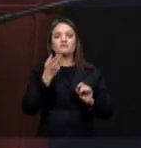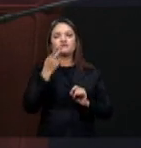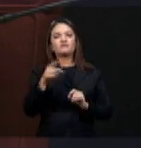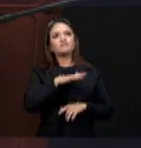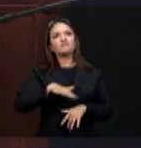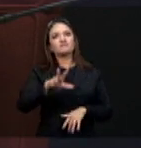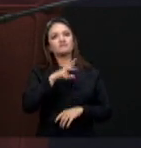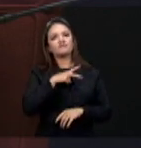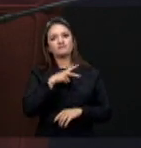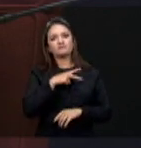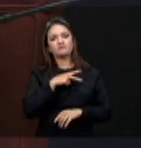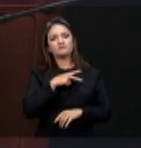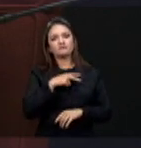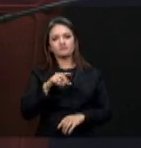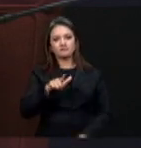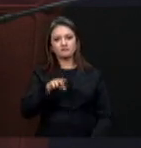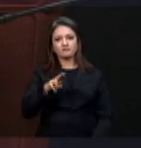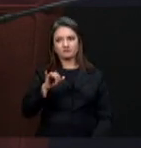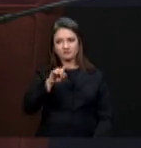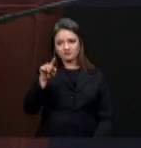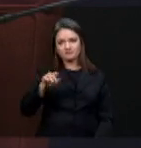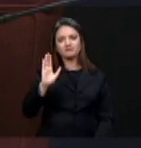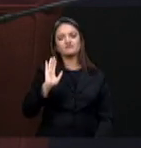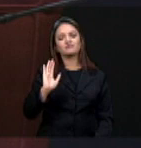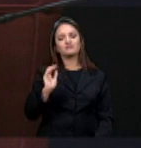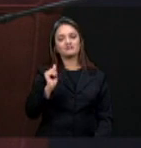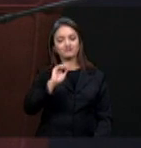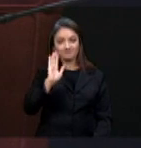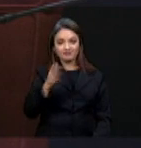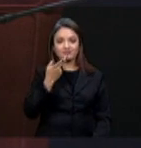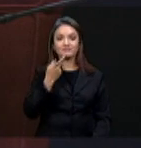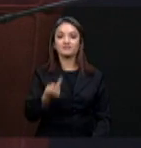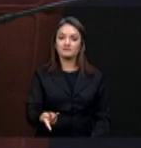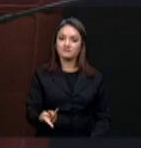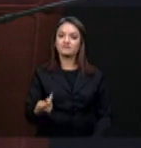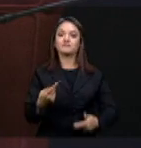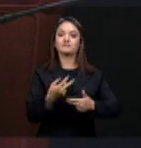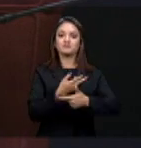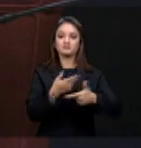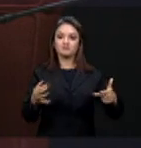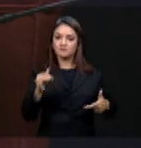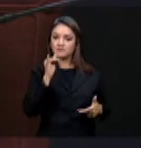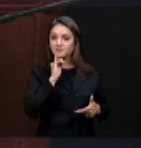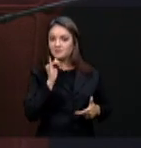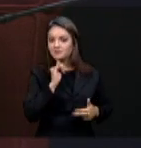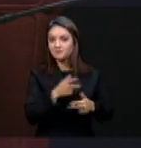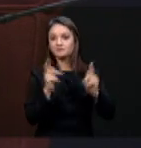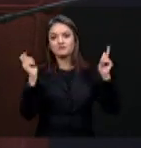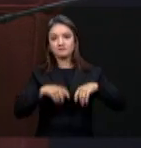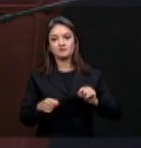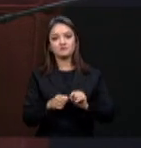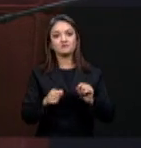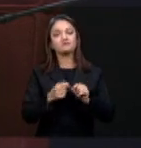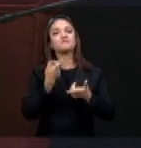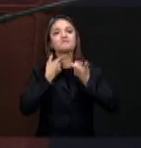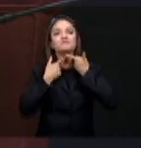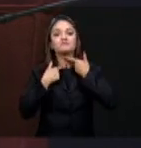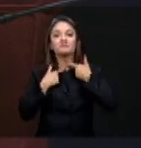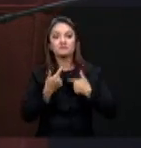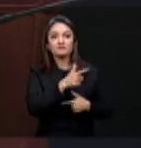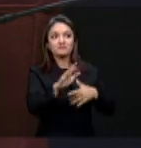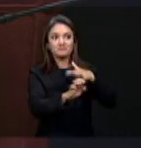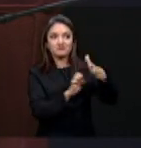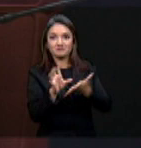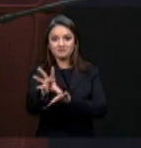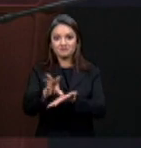privado a Luiza já deixou bem claro para gente nas iniciativas que podem ser feito estão sendo feitas e eu espero que sejam replicadas uma forma